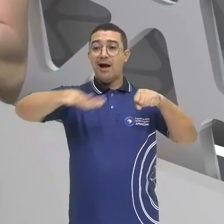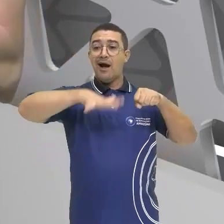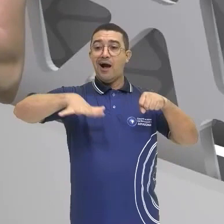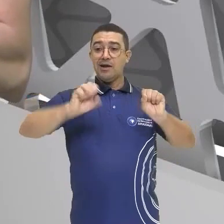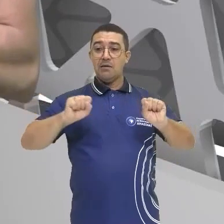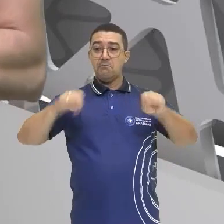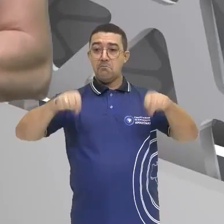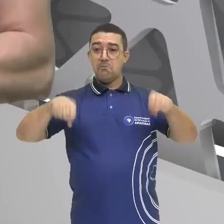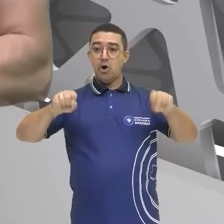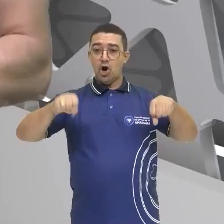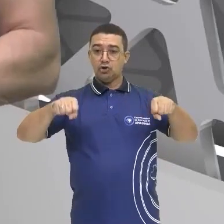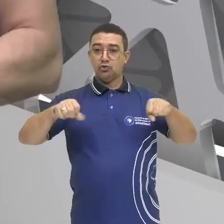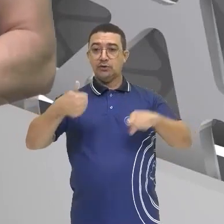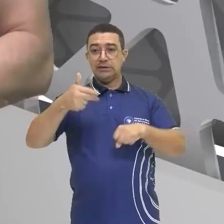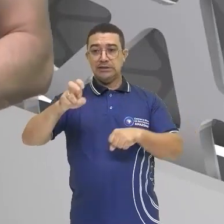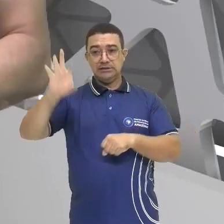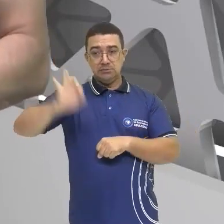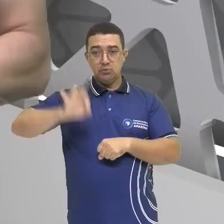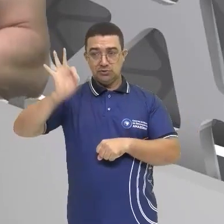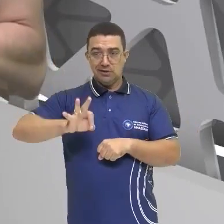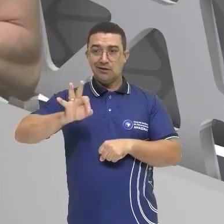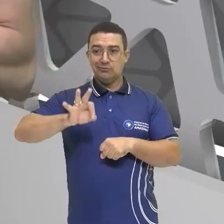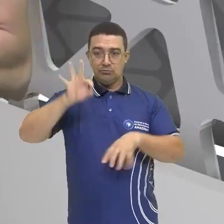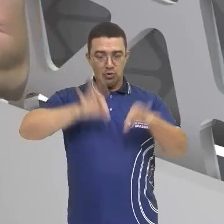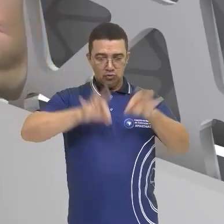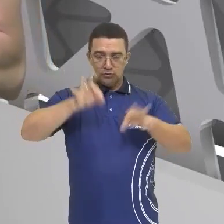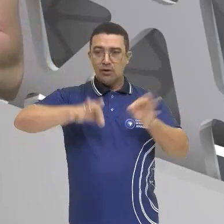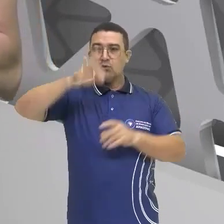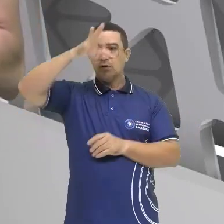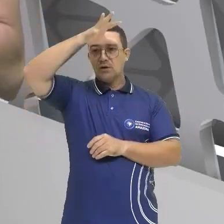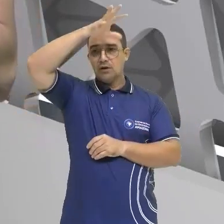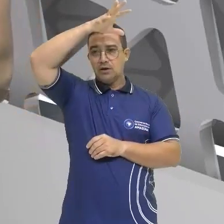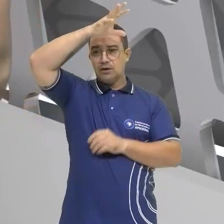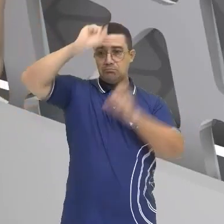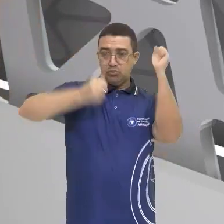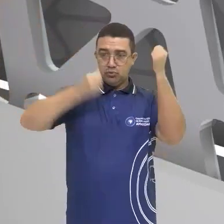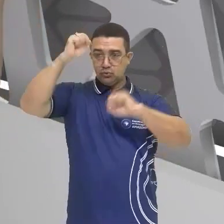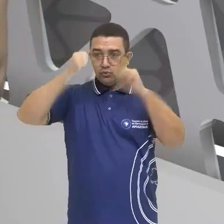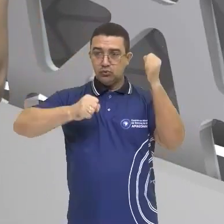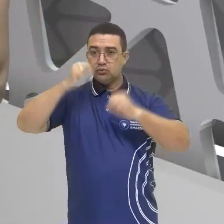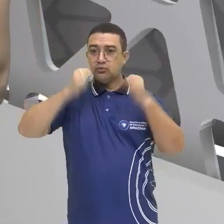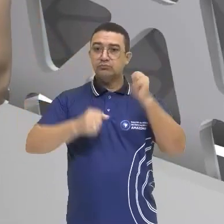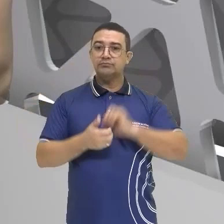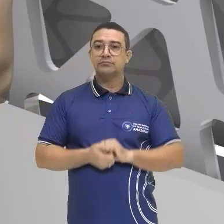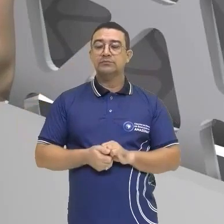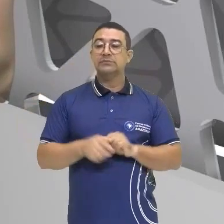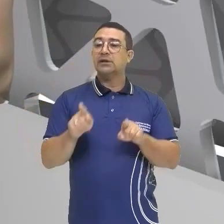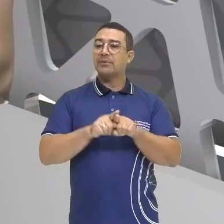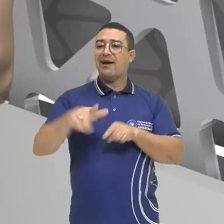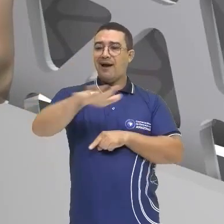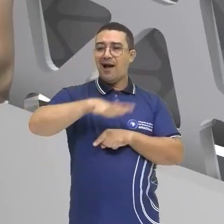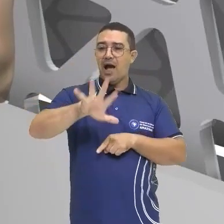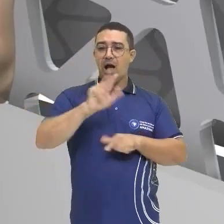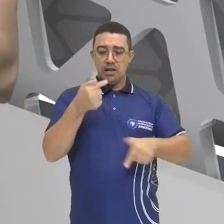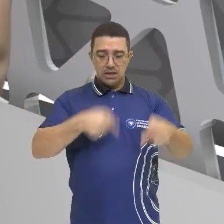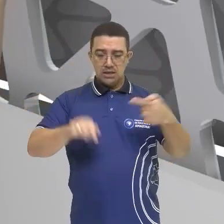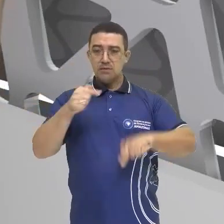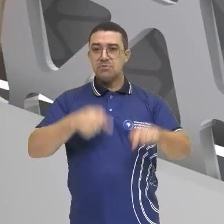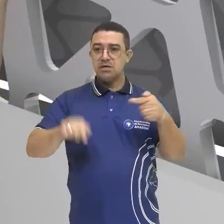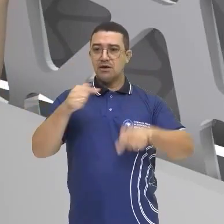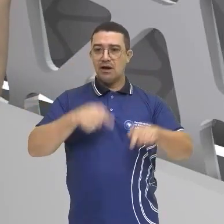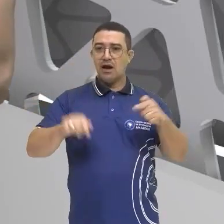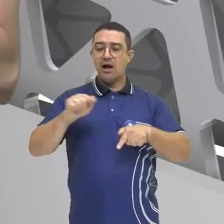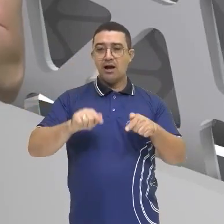15% da produção industrial. Nós temos também o setor químico, que tem uma fatia significativa da